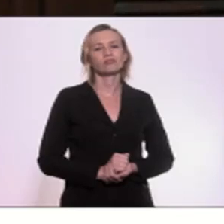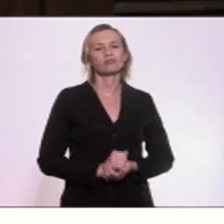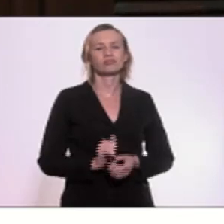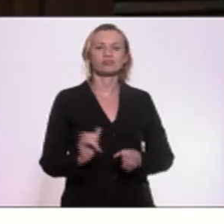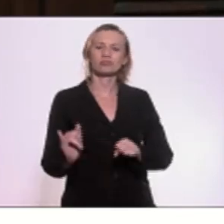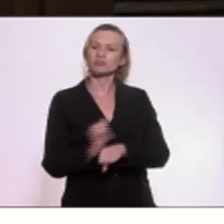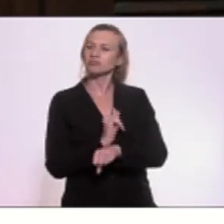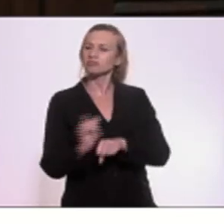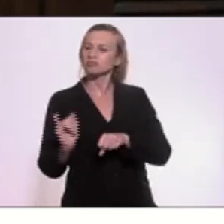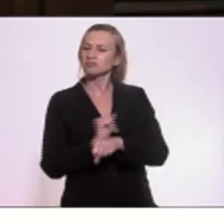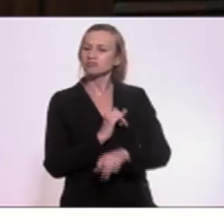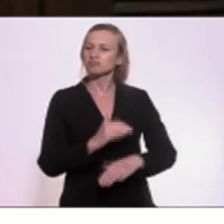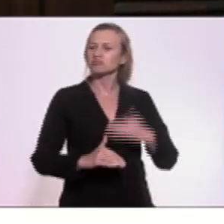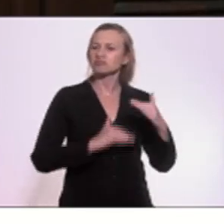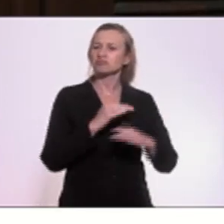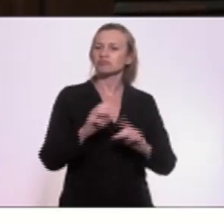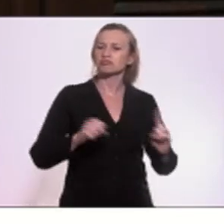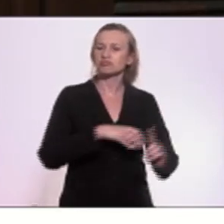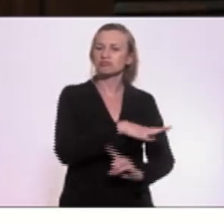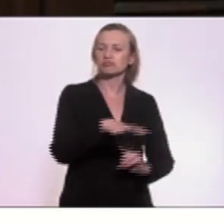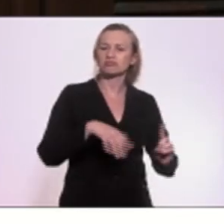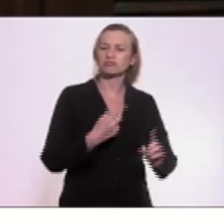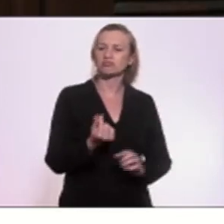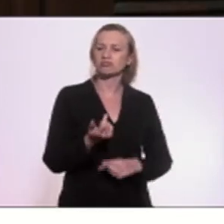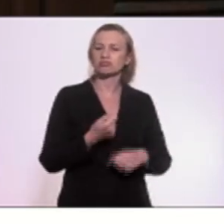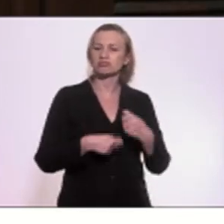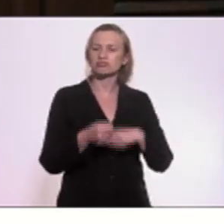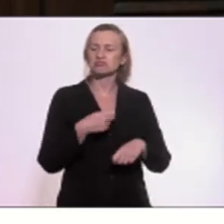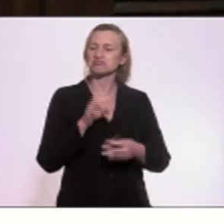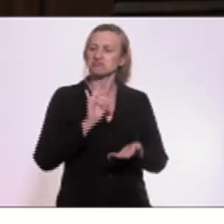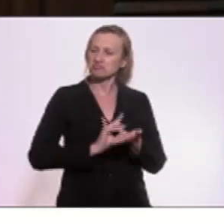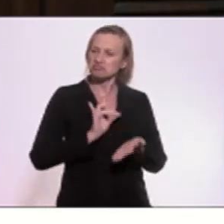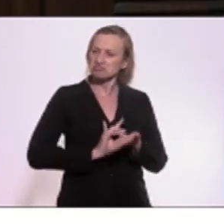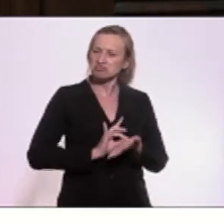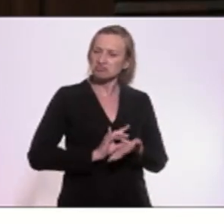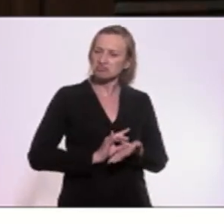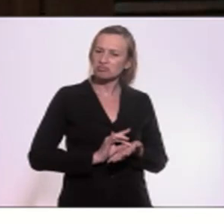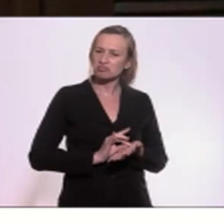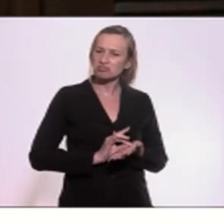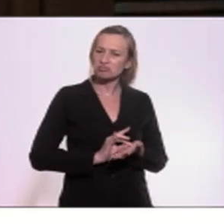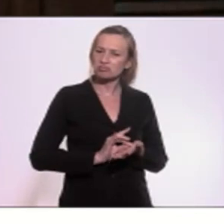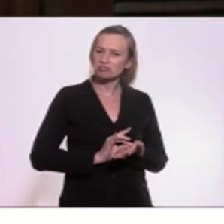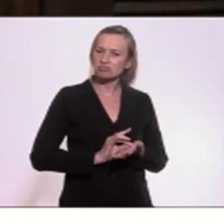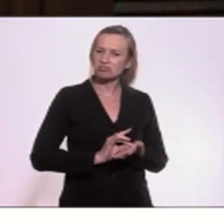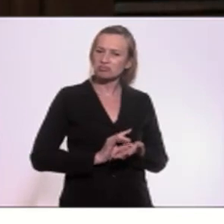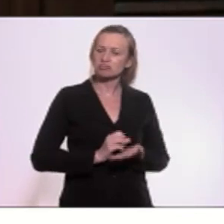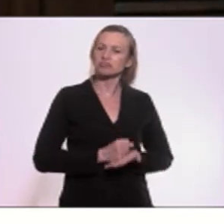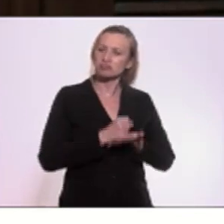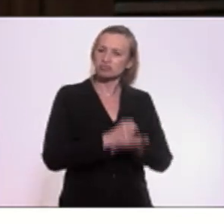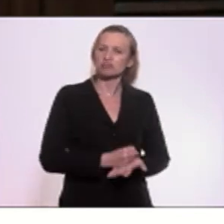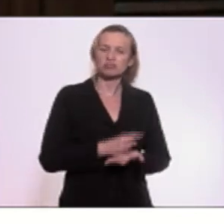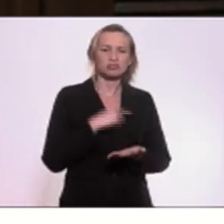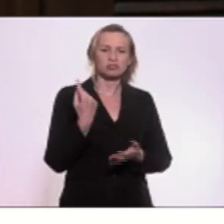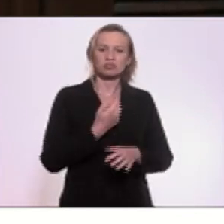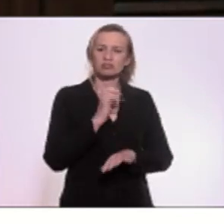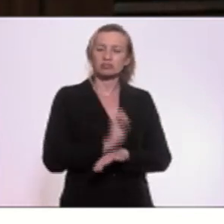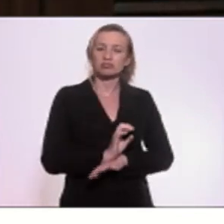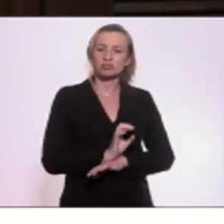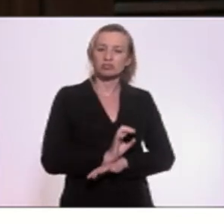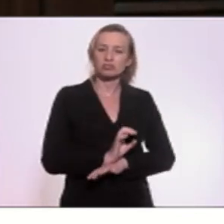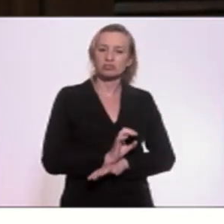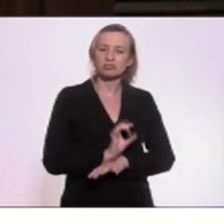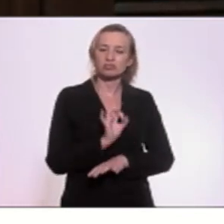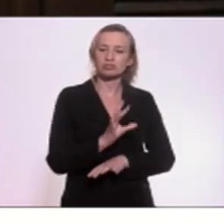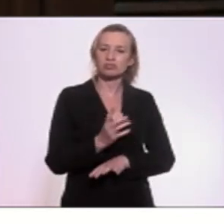para o desenvolvimento social e econômico de verdade e com consistência para o nosso Estado, a não ser